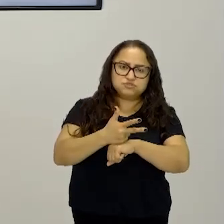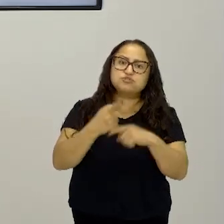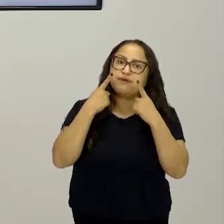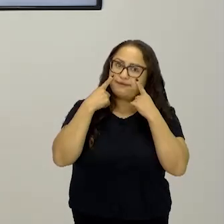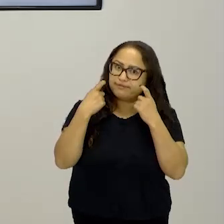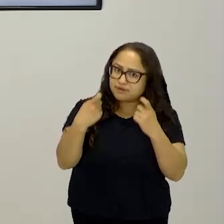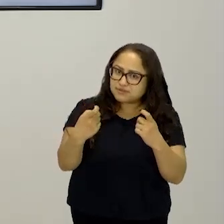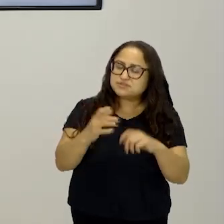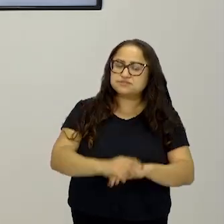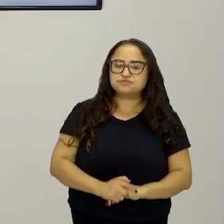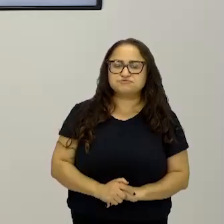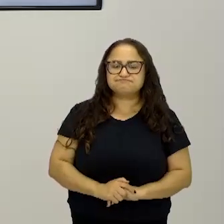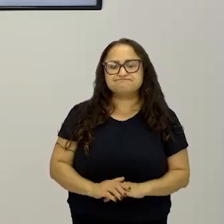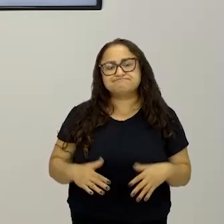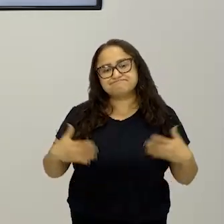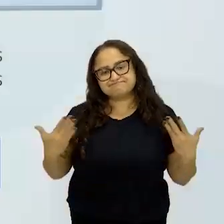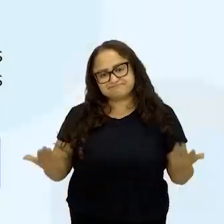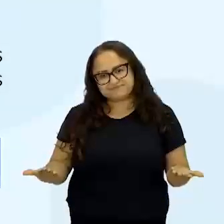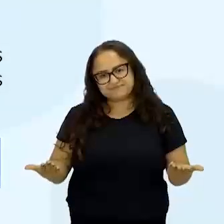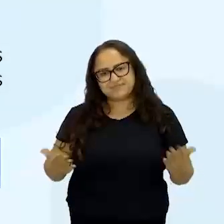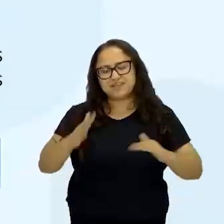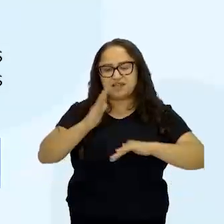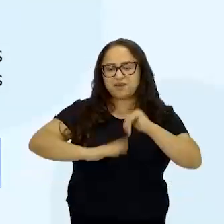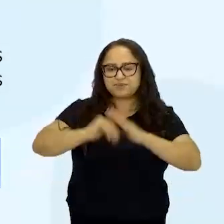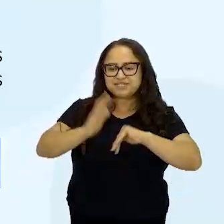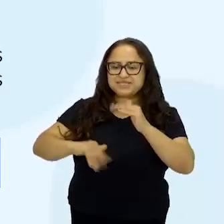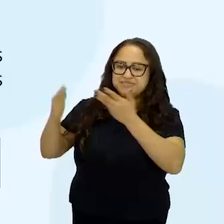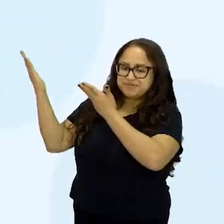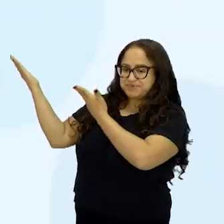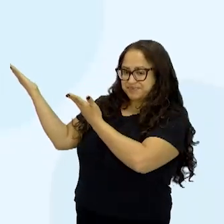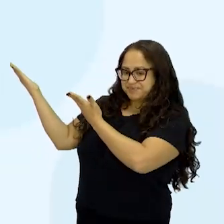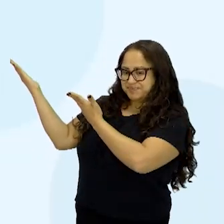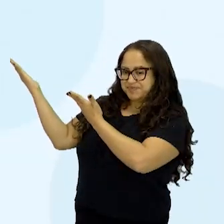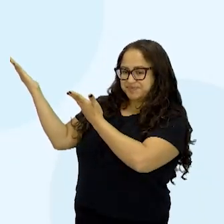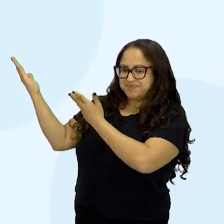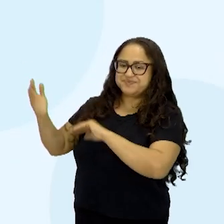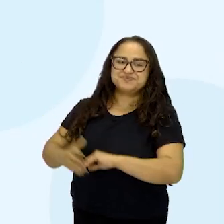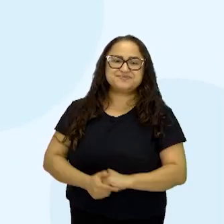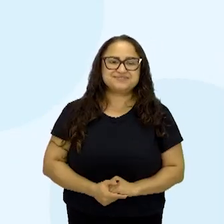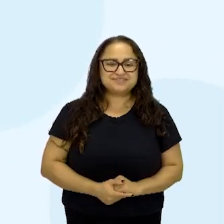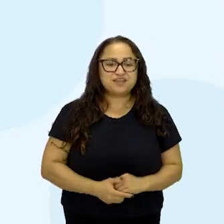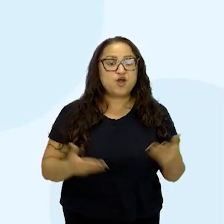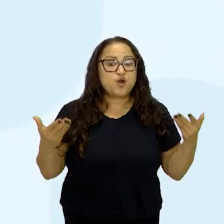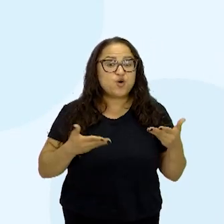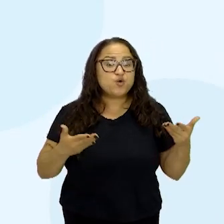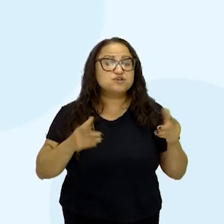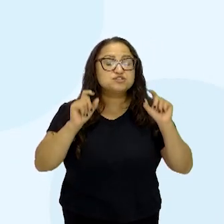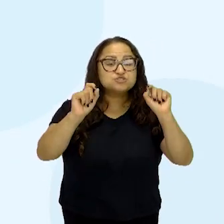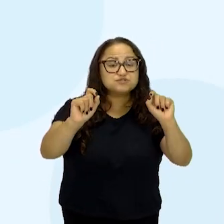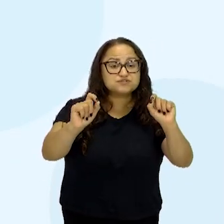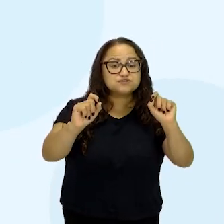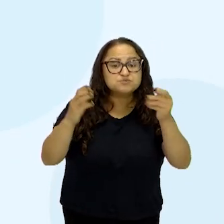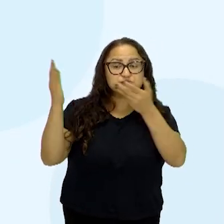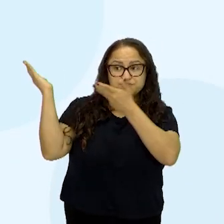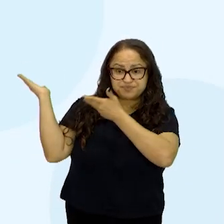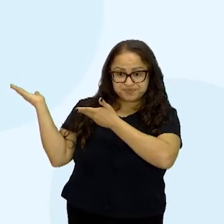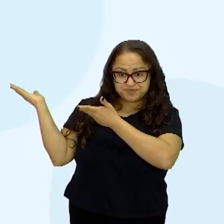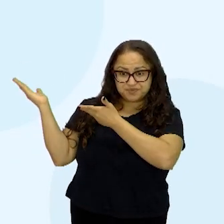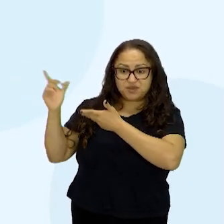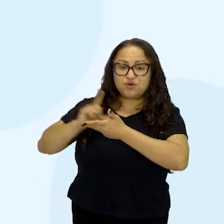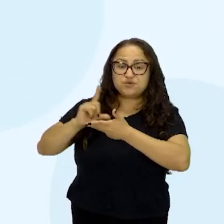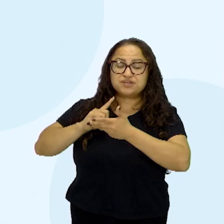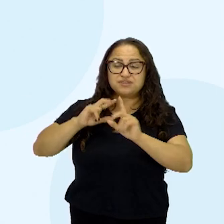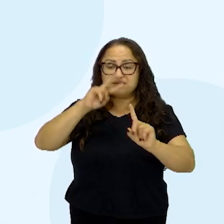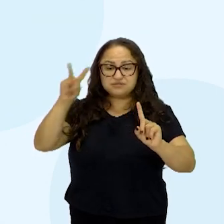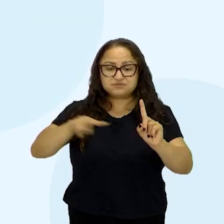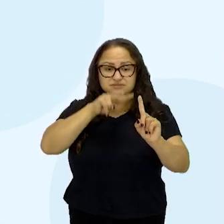interessante. E, é lógico, habilidades na tela para vocês. Hoje nós vimos toda essa parte aí de stereotype